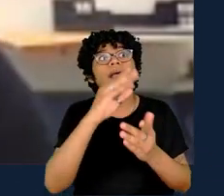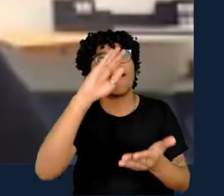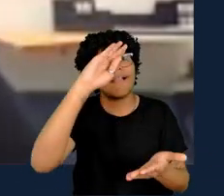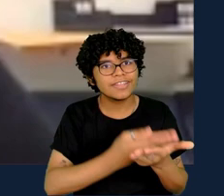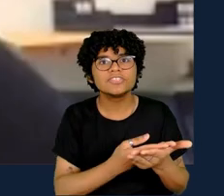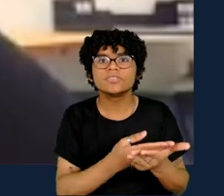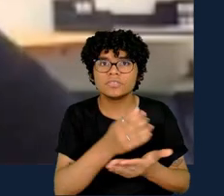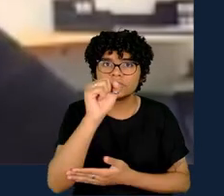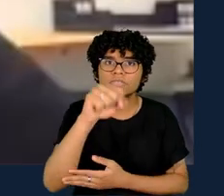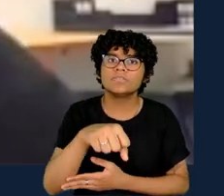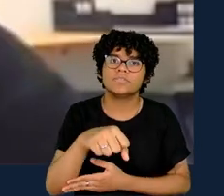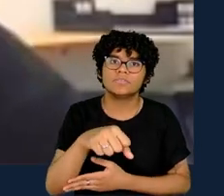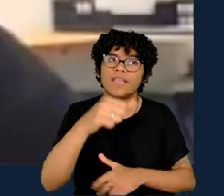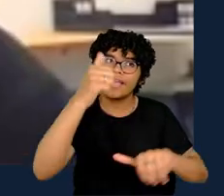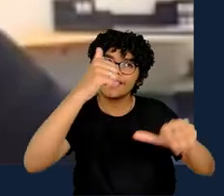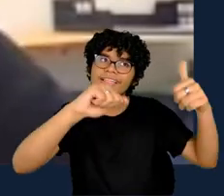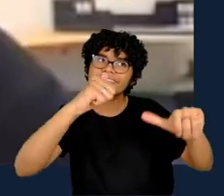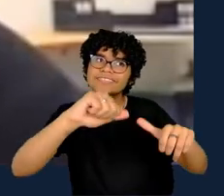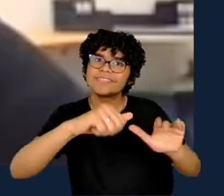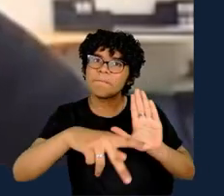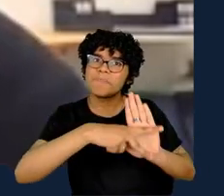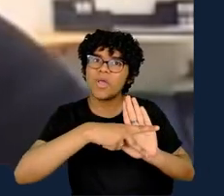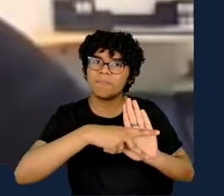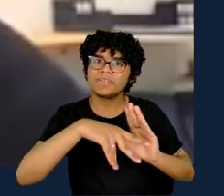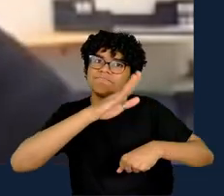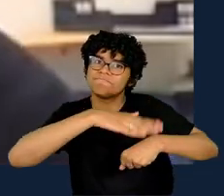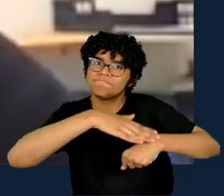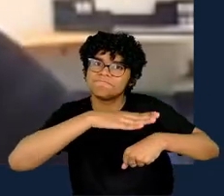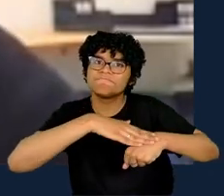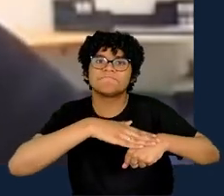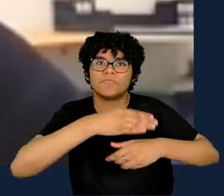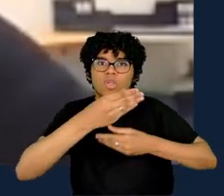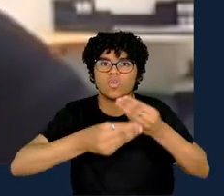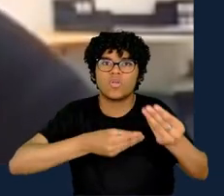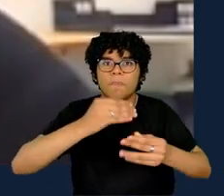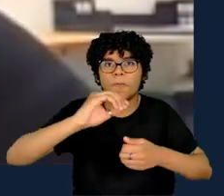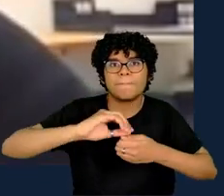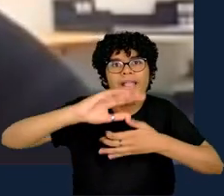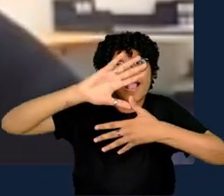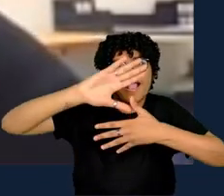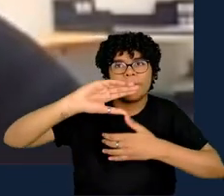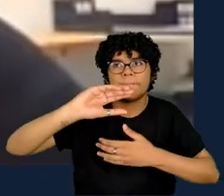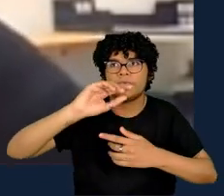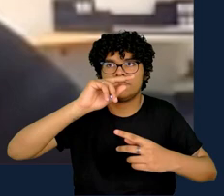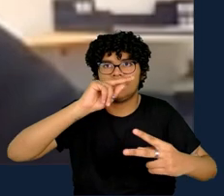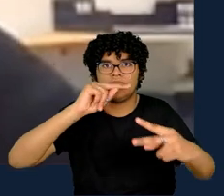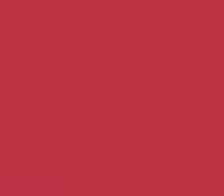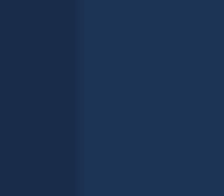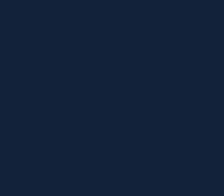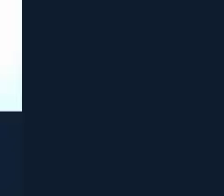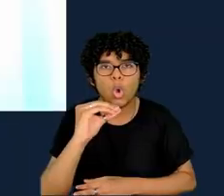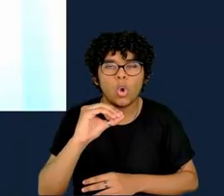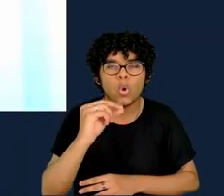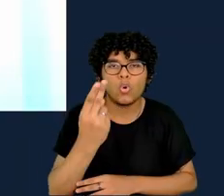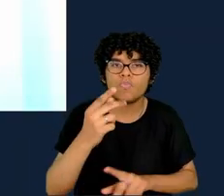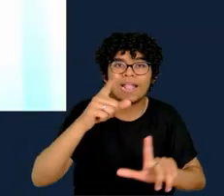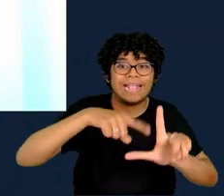analisar, olhando para um mapa, uma visualização ou uma representação gráfica, né?